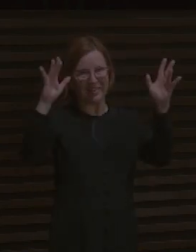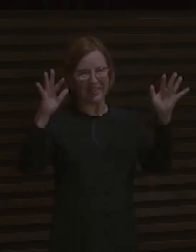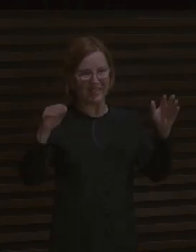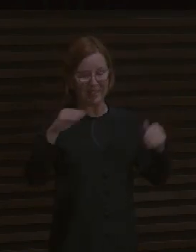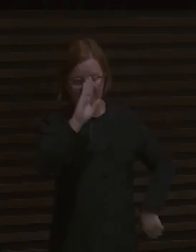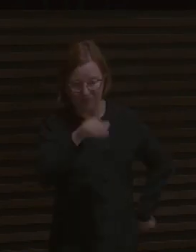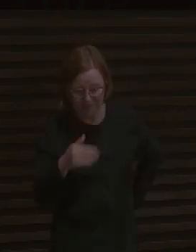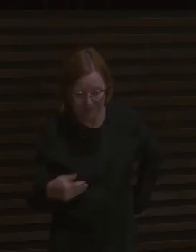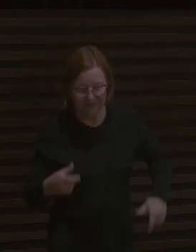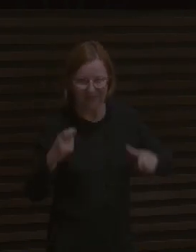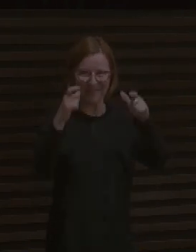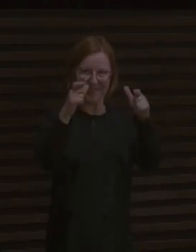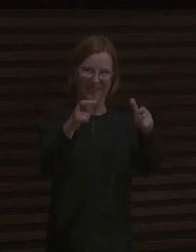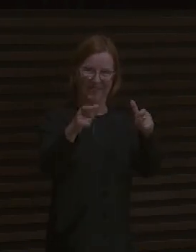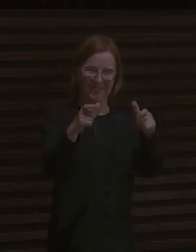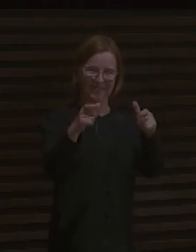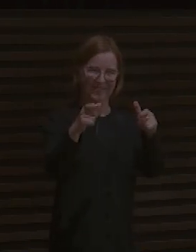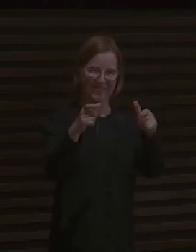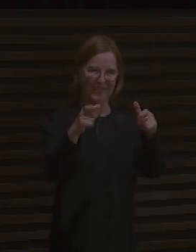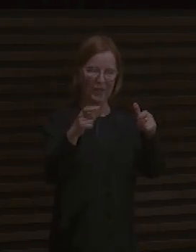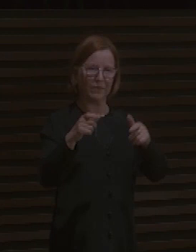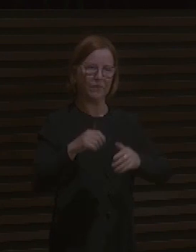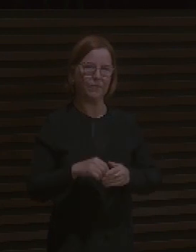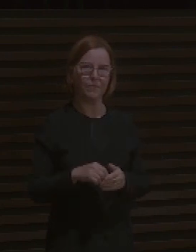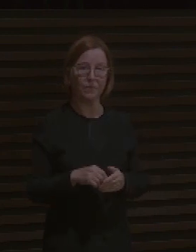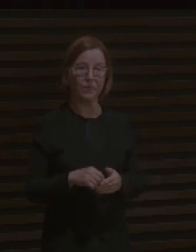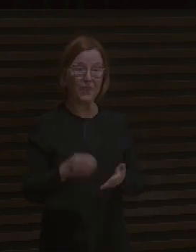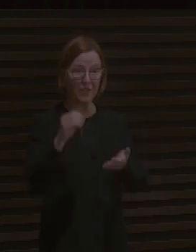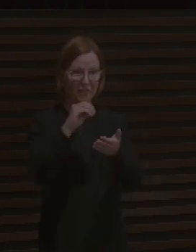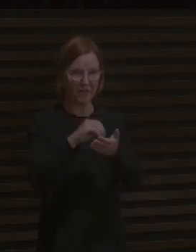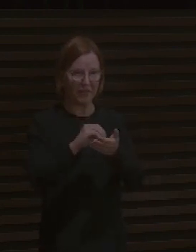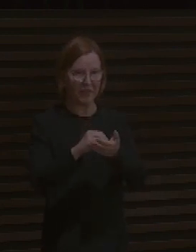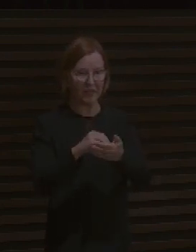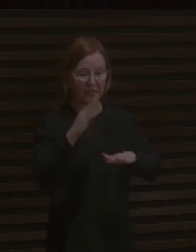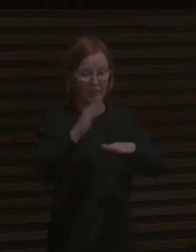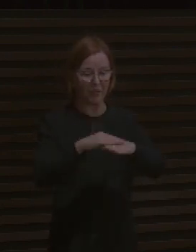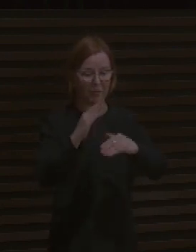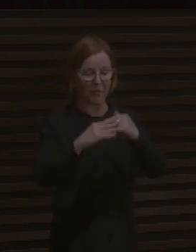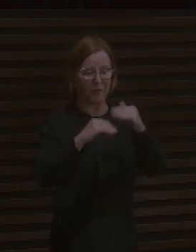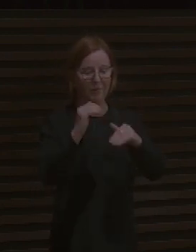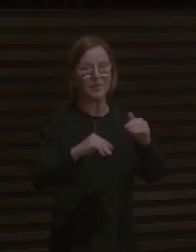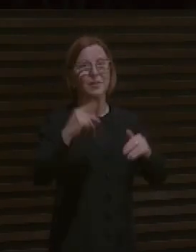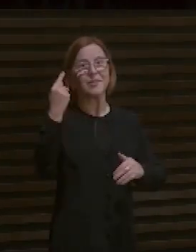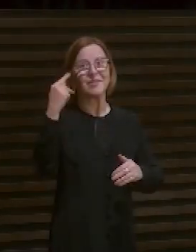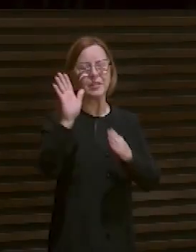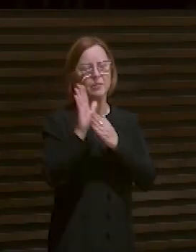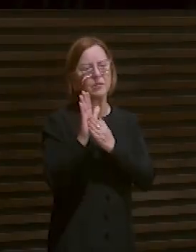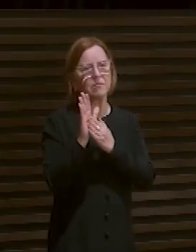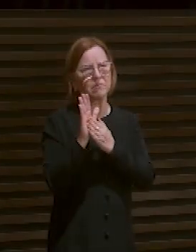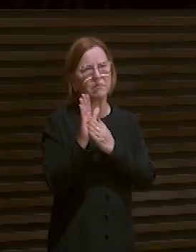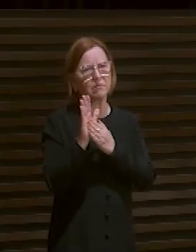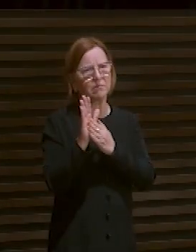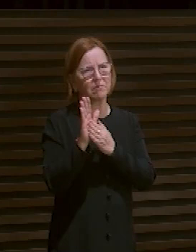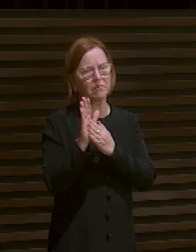e honra o coroaste, e o constituíste sobre as obras das tuas mãos. Ué, ele não